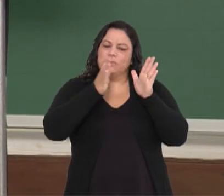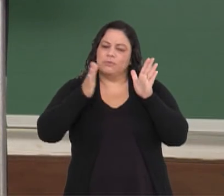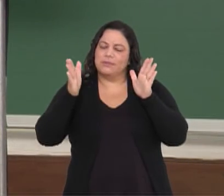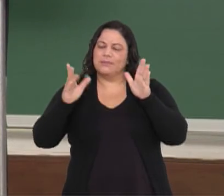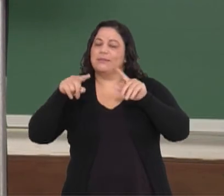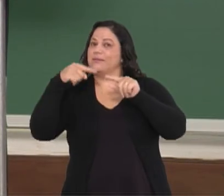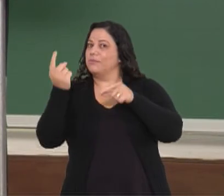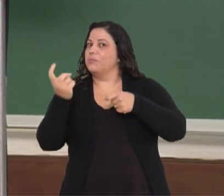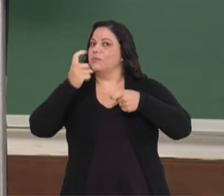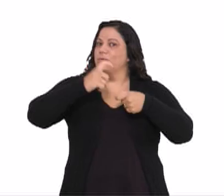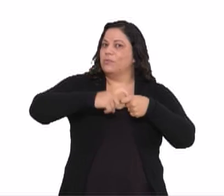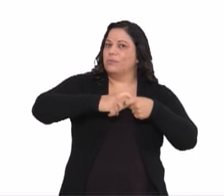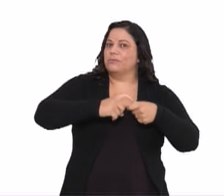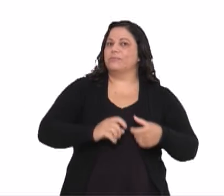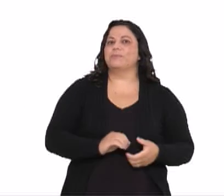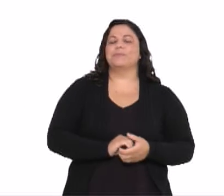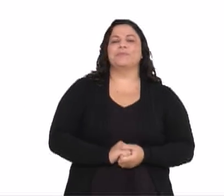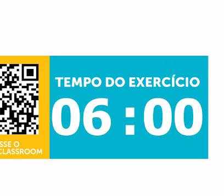volto já com vocês.